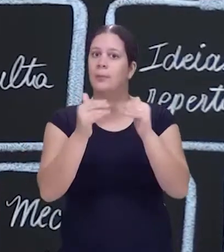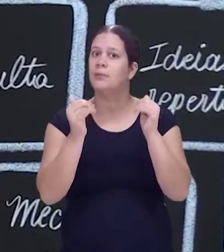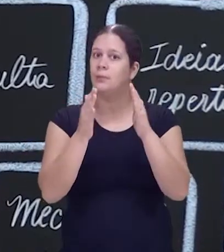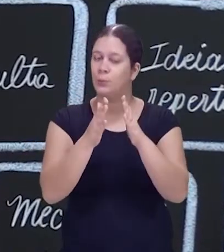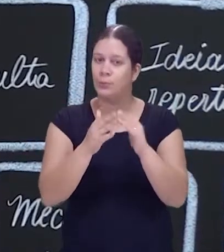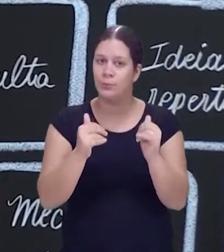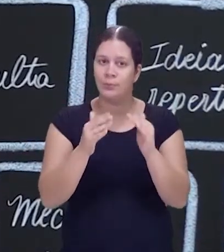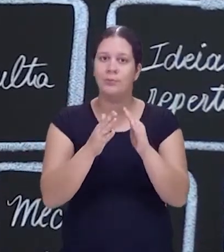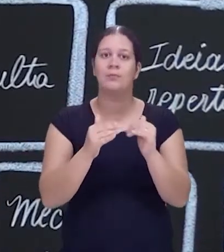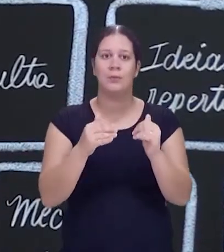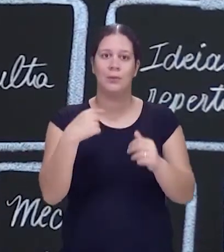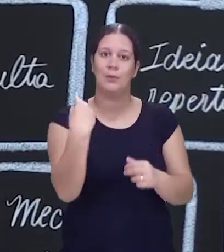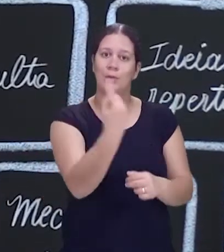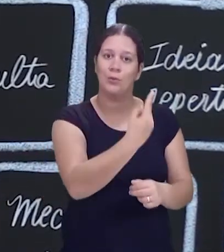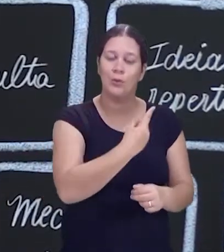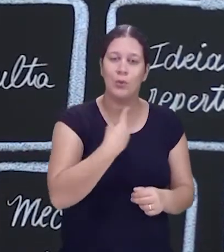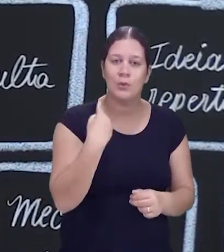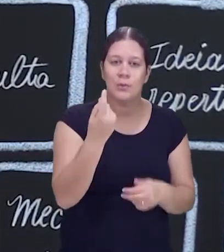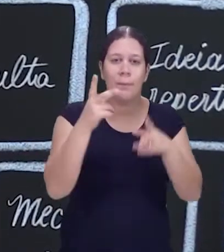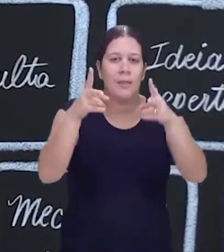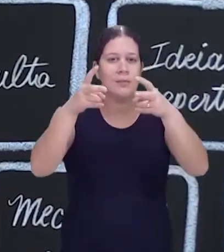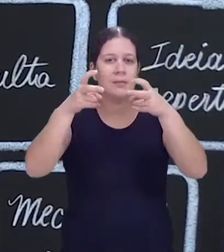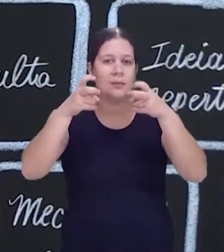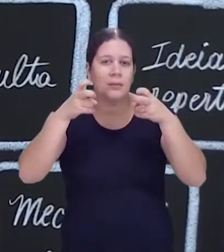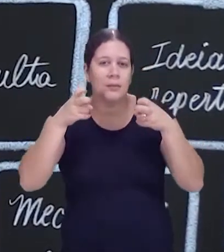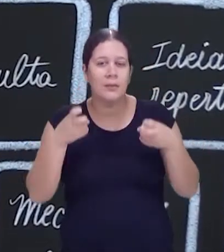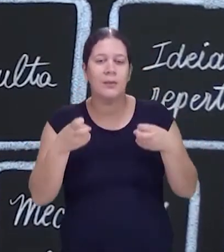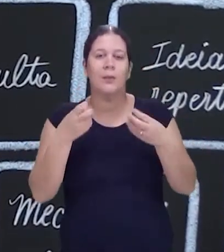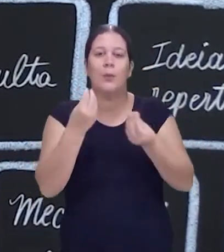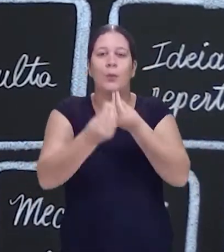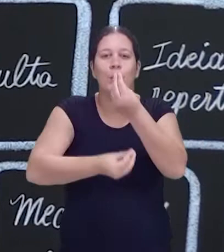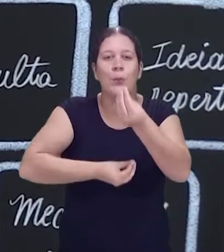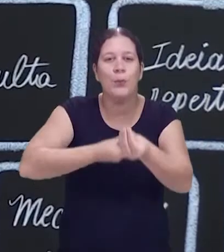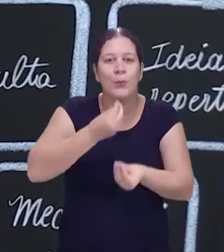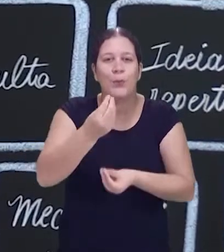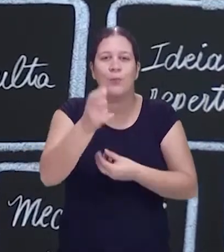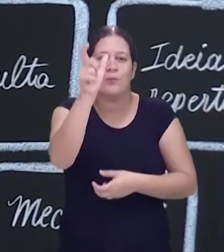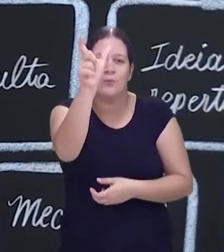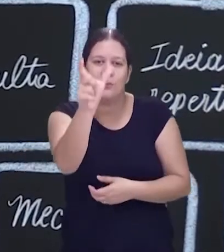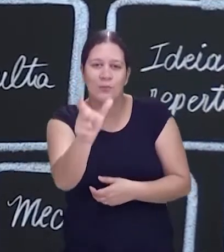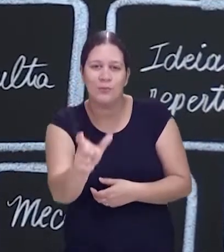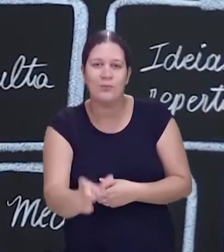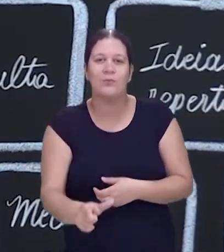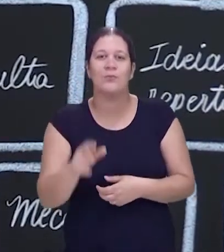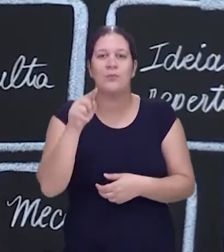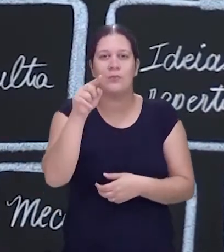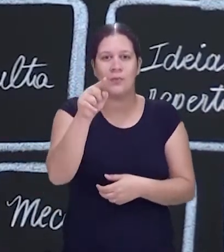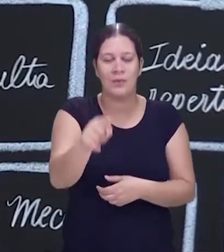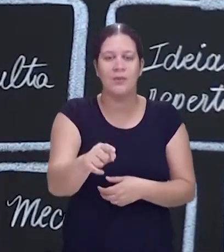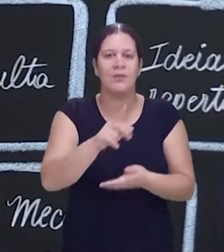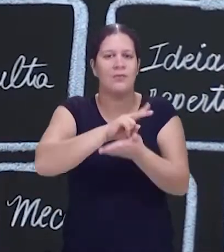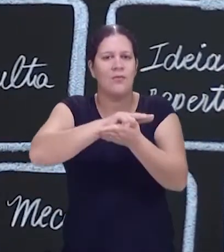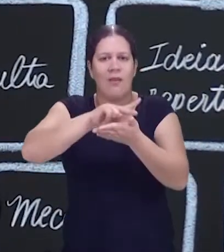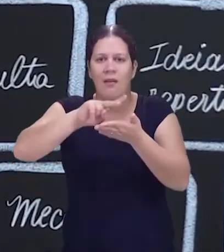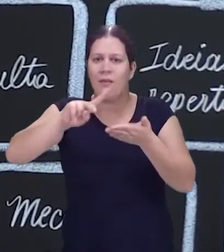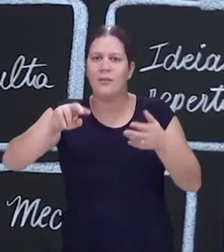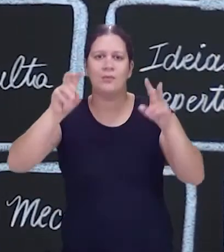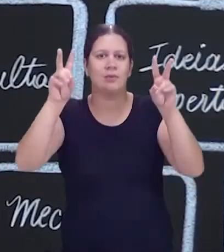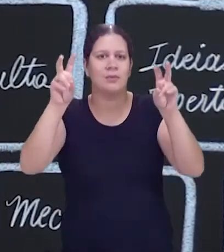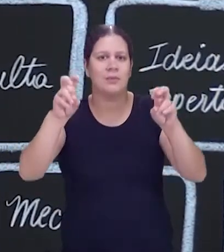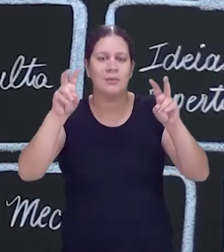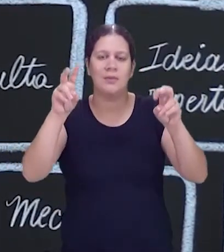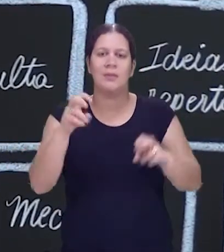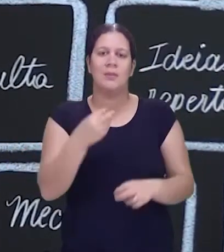esse tipo de texto. Por meio dele a gente consegue perceber um pouco quais são os posicionamentos de um sujeito a respeito de diversos assuntos